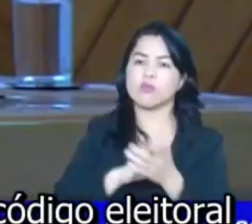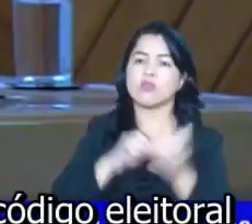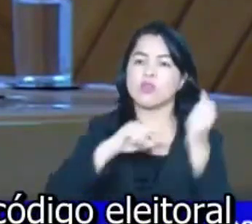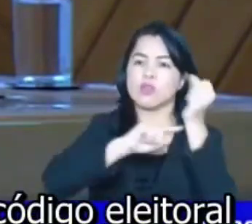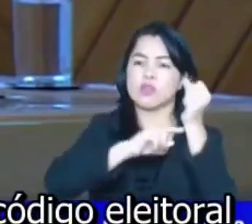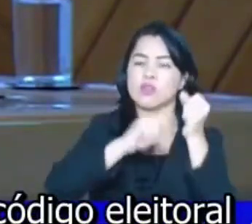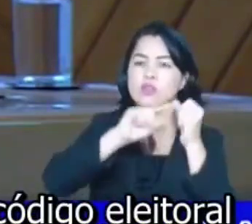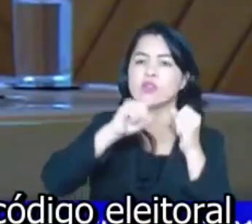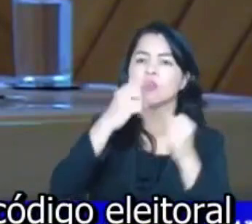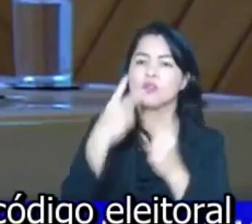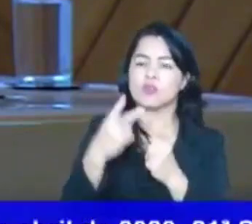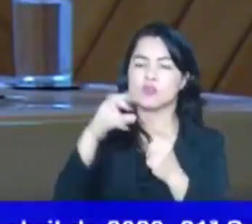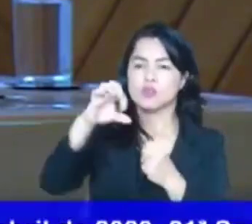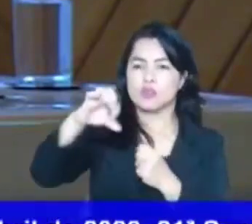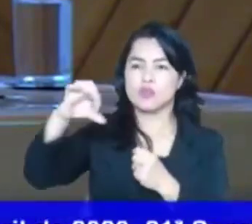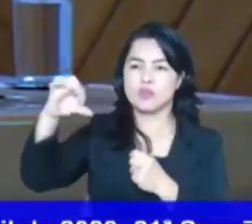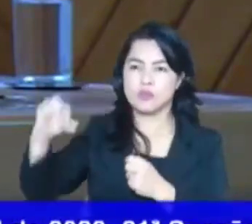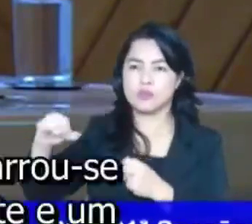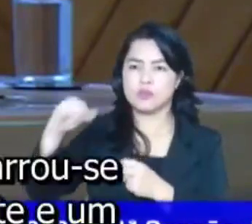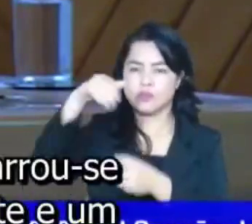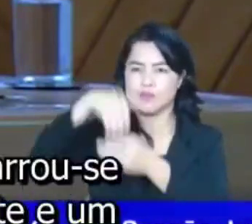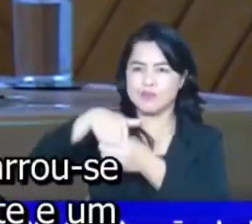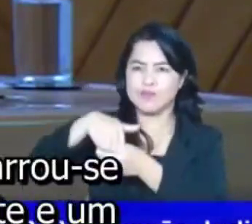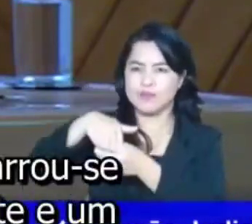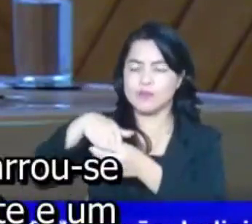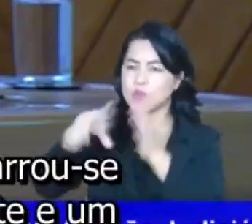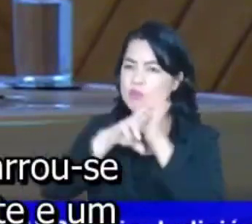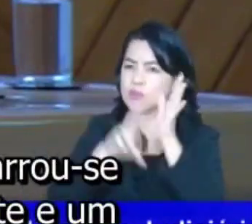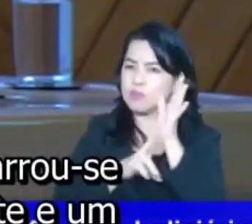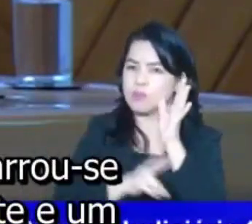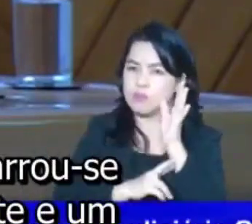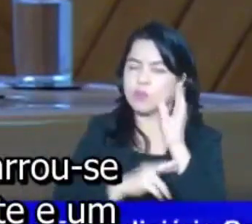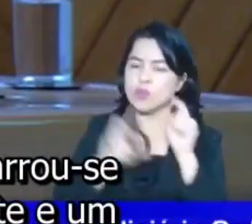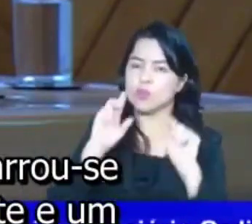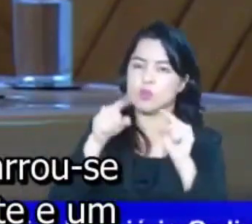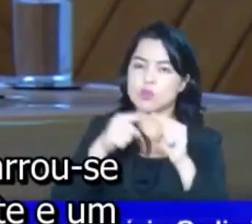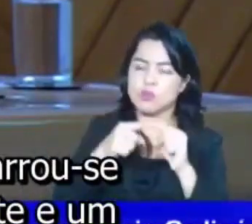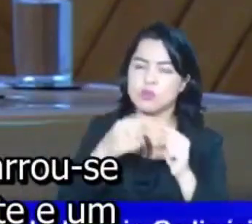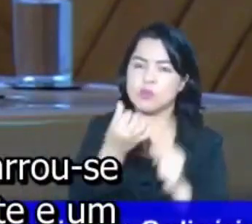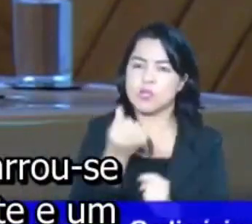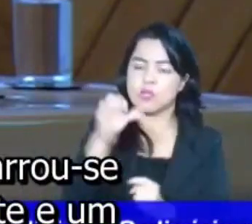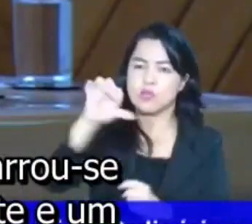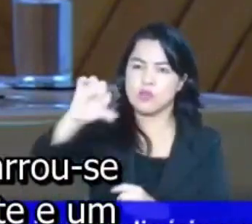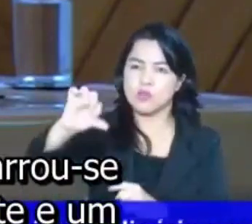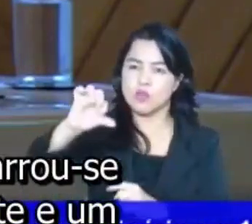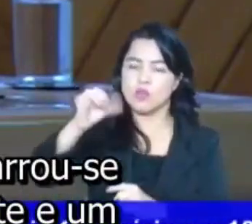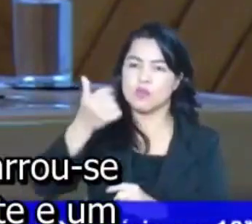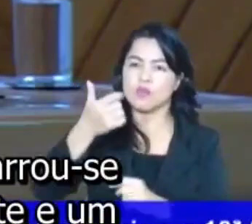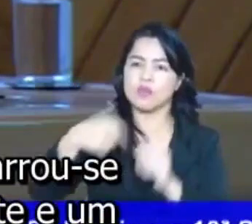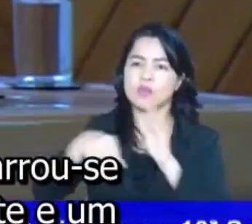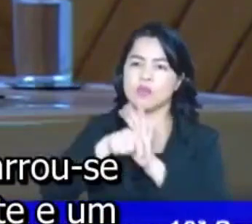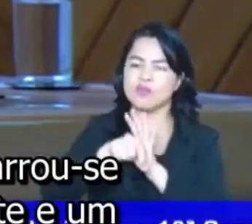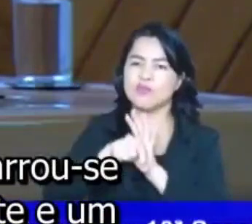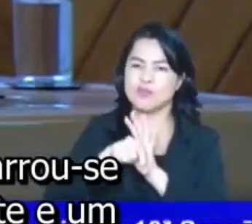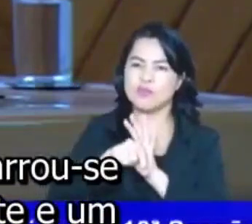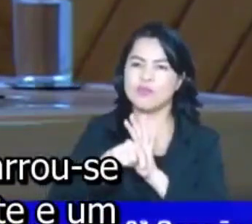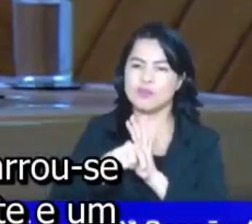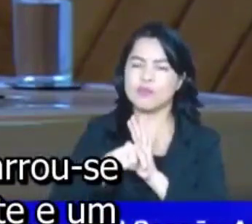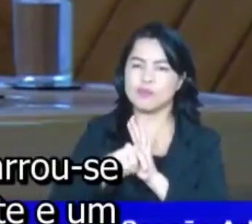e 300 do Código Eleitoral, combinada com o artigo 69 do Código Penal. Narrou-se que